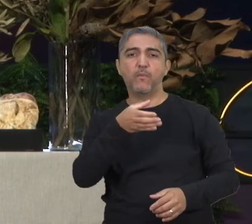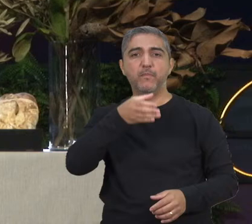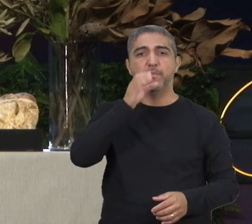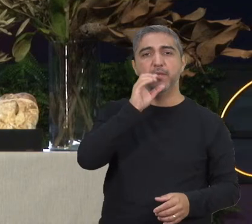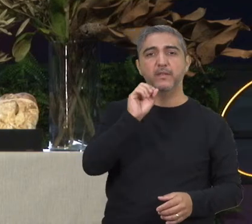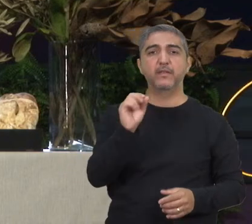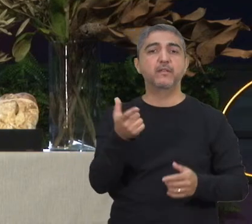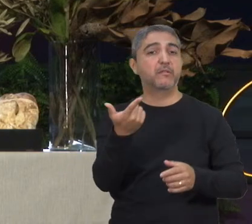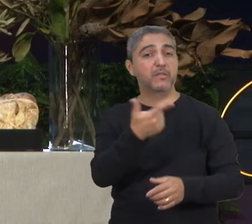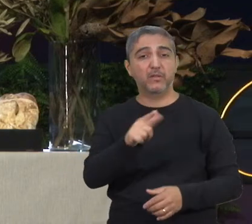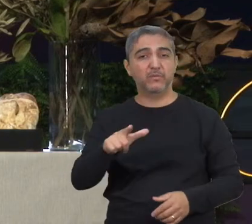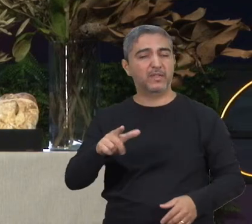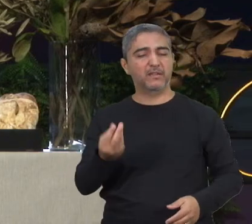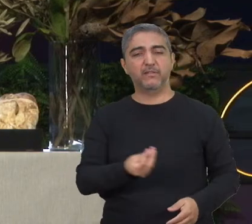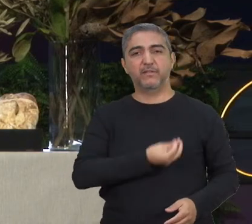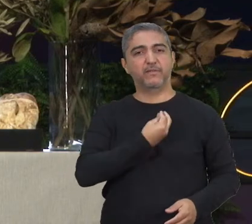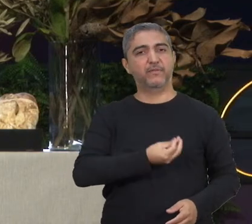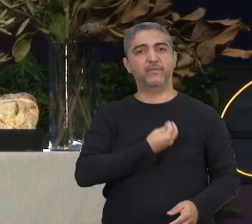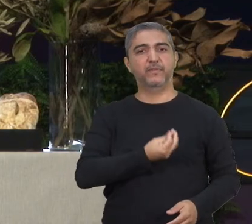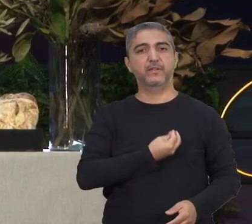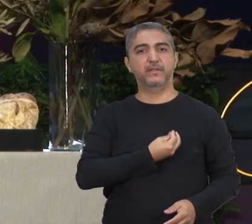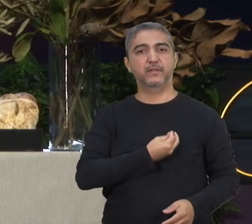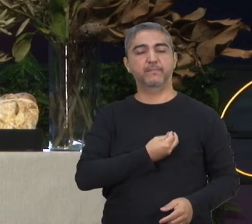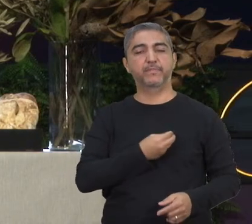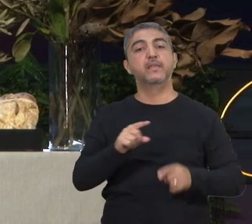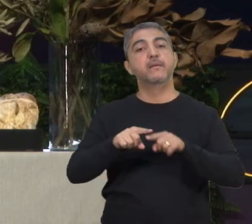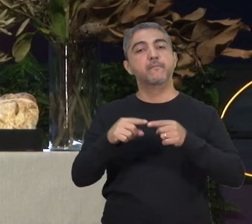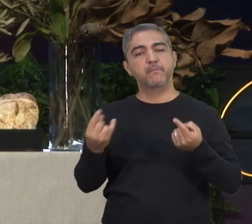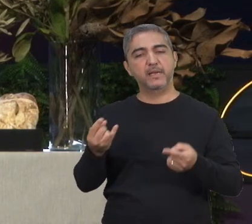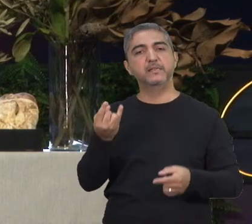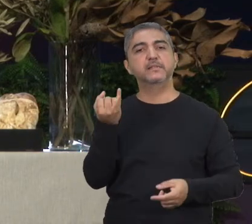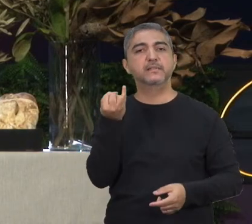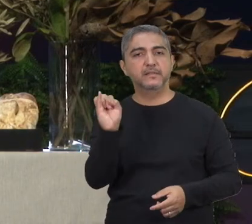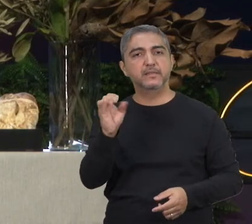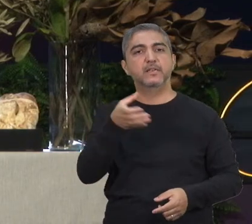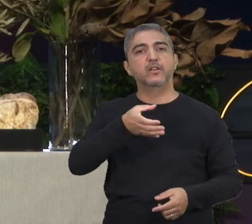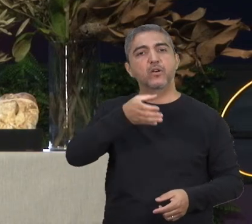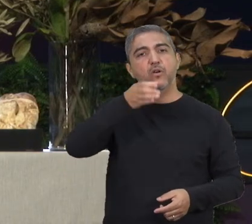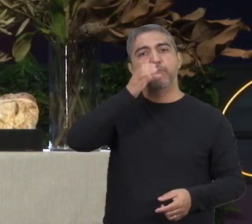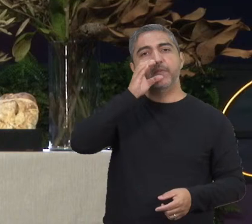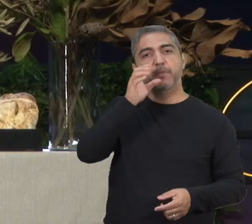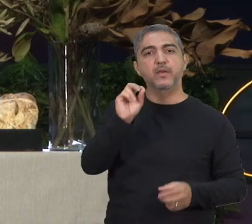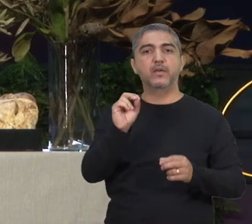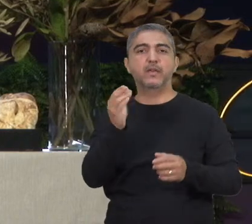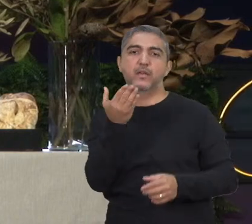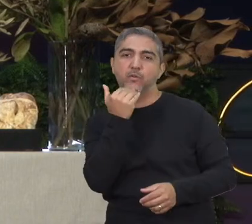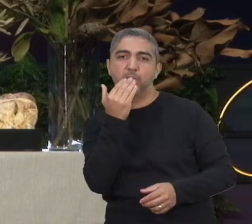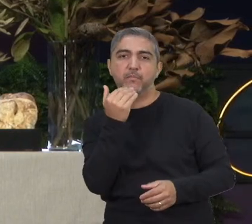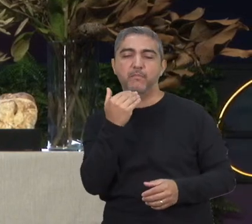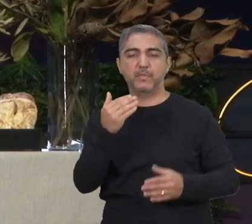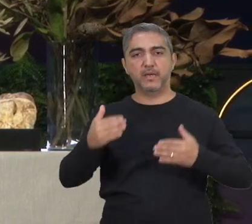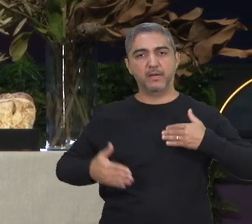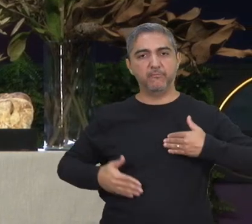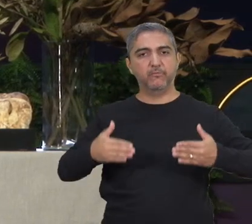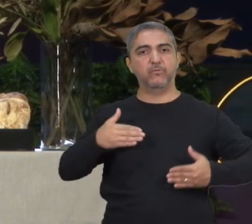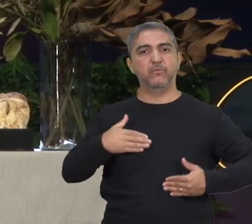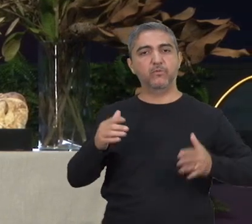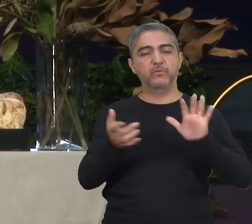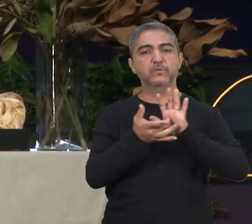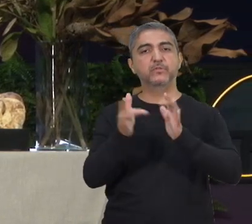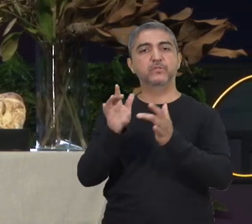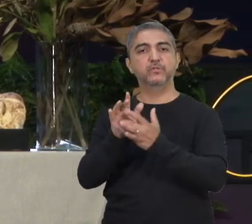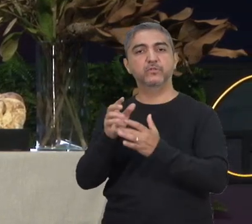mesmos. Mas quem come a minha carne e bebe o meu sangue terá vida eterna, e eu o